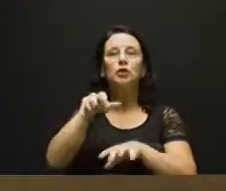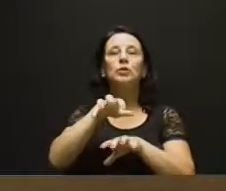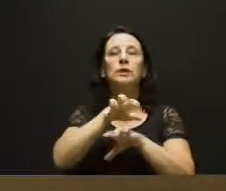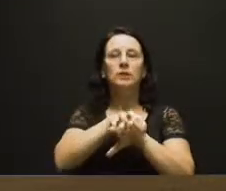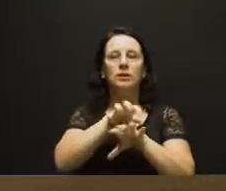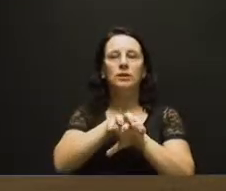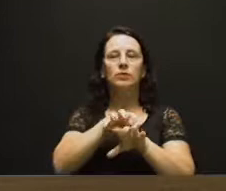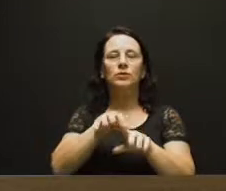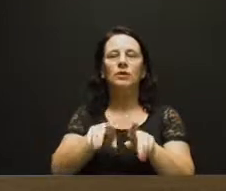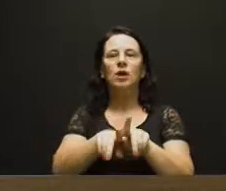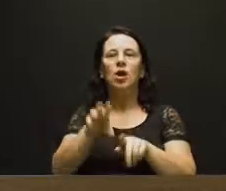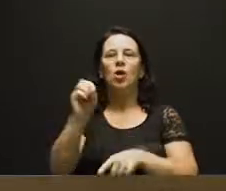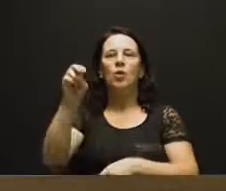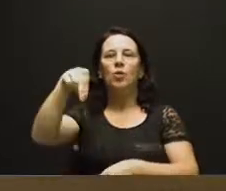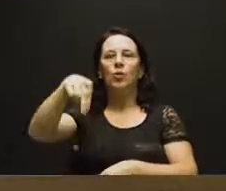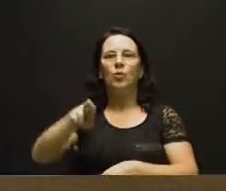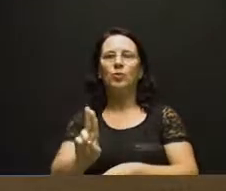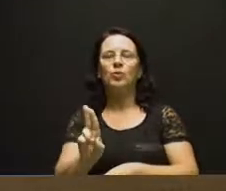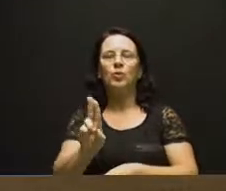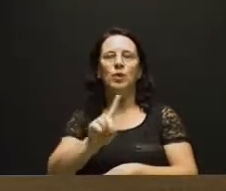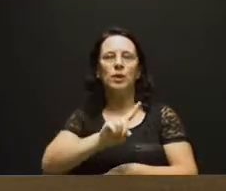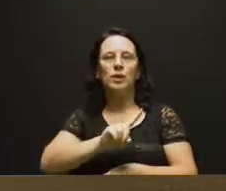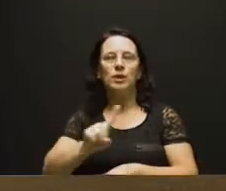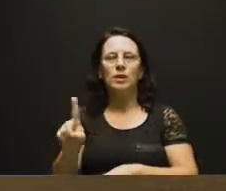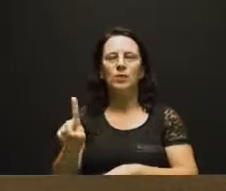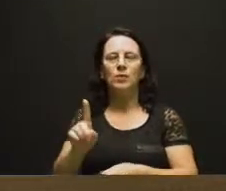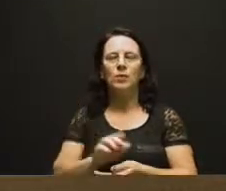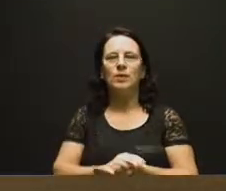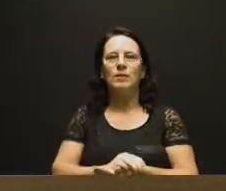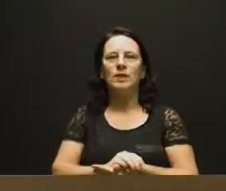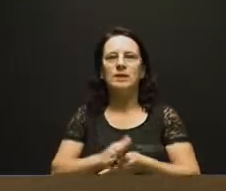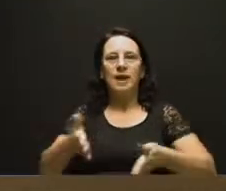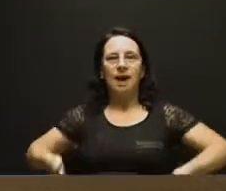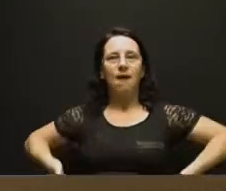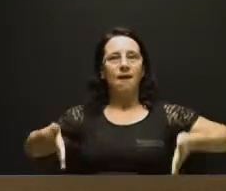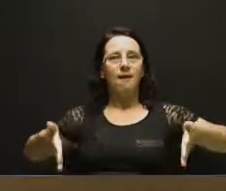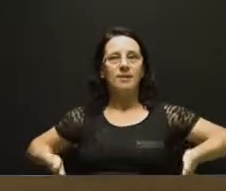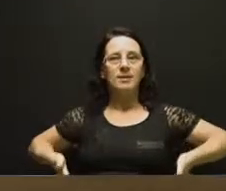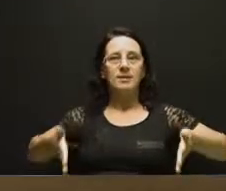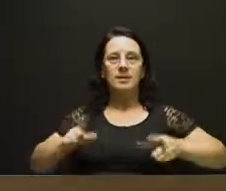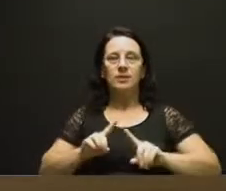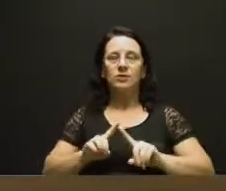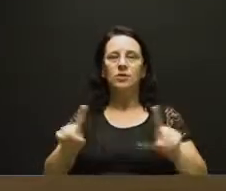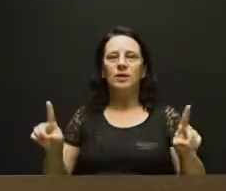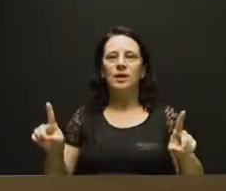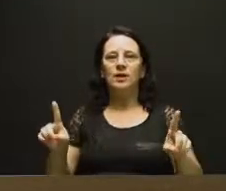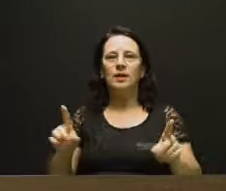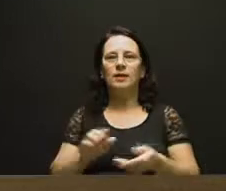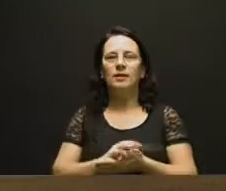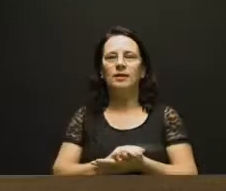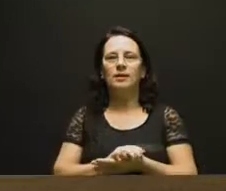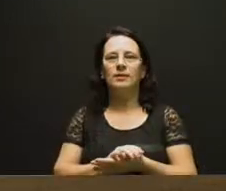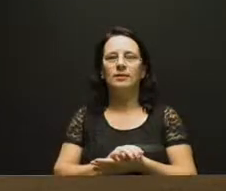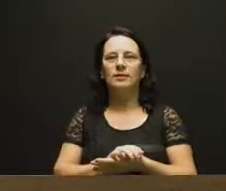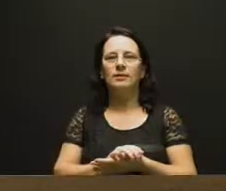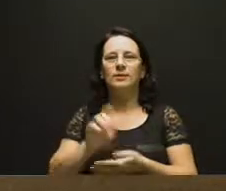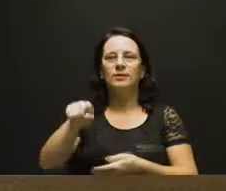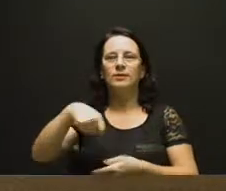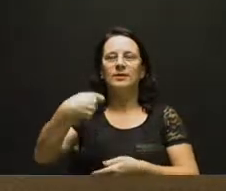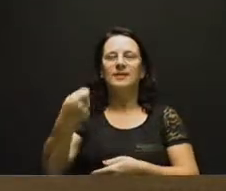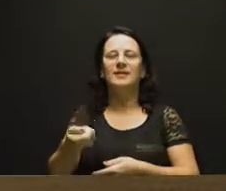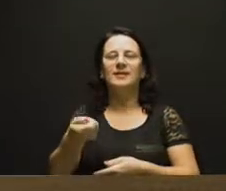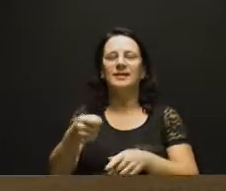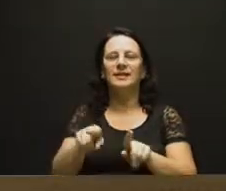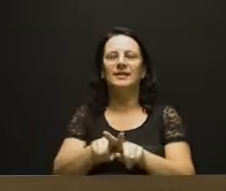novo instituído pela onu não é mais restrito a cadeira de rodas então a gente tem que se ater esse novo símbolo tá